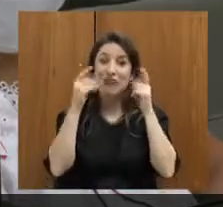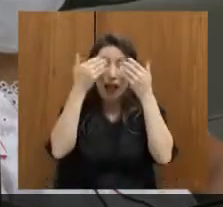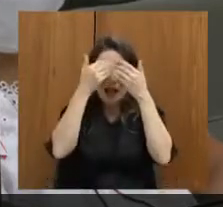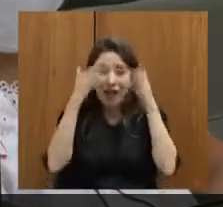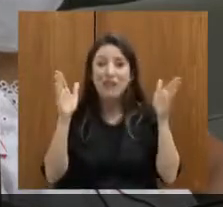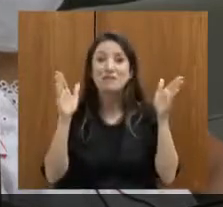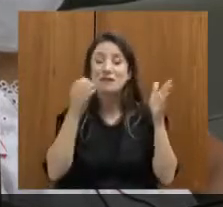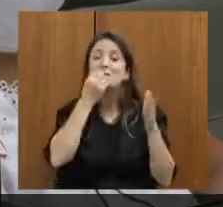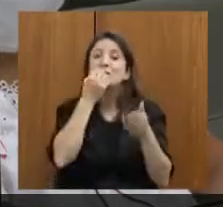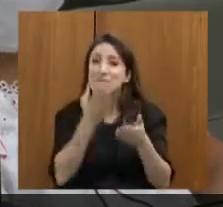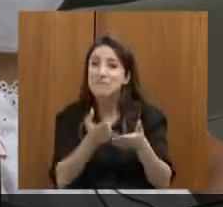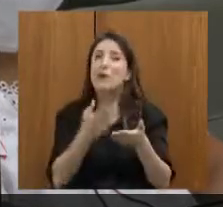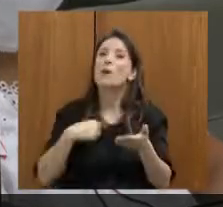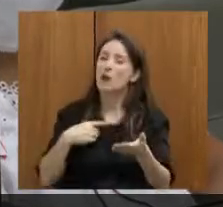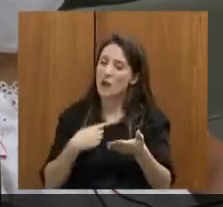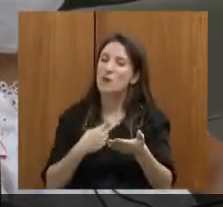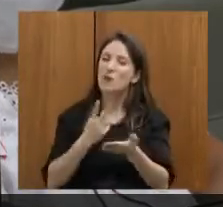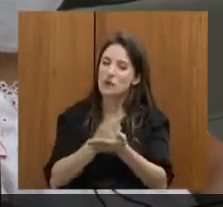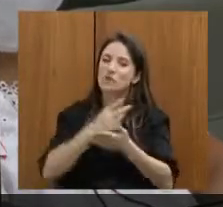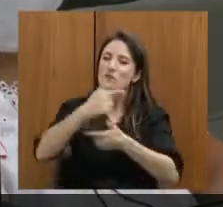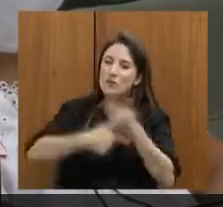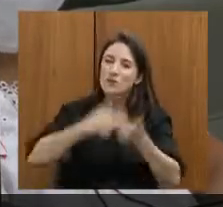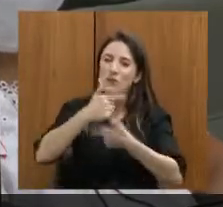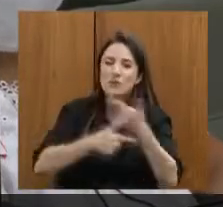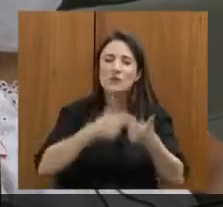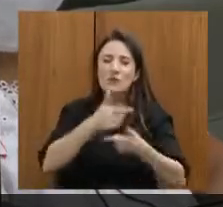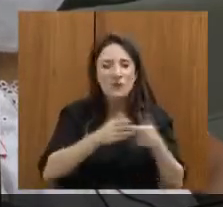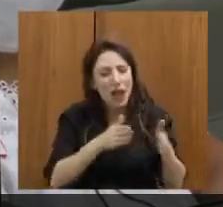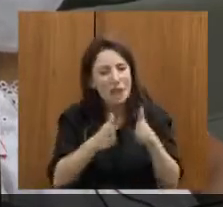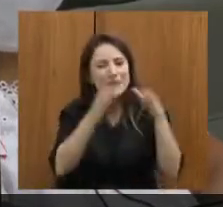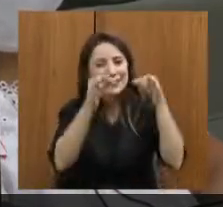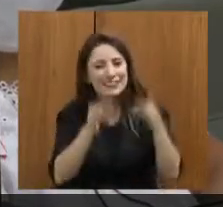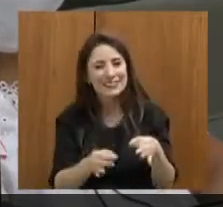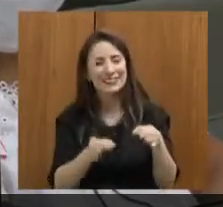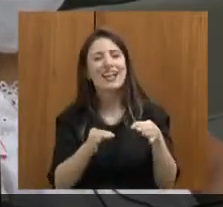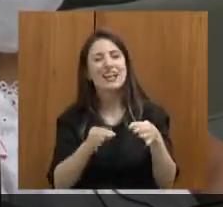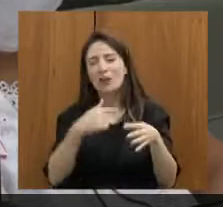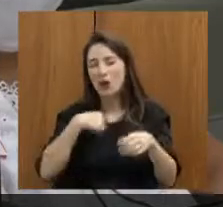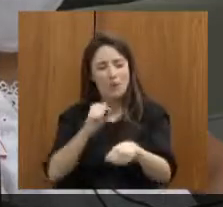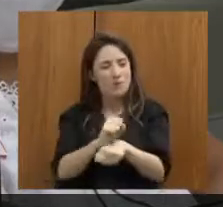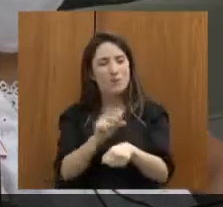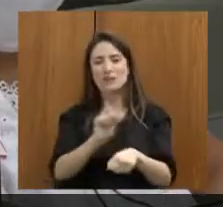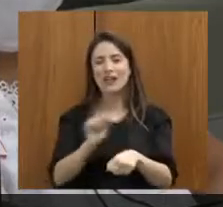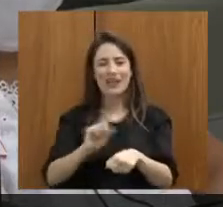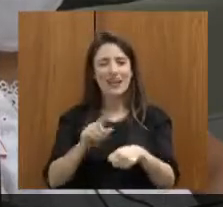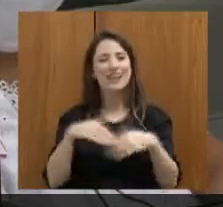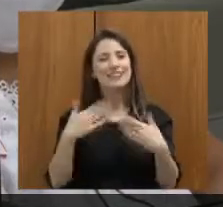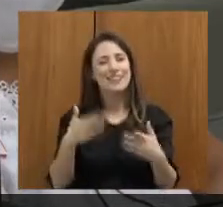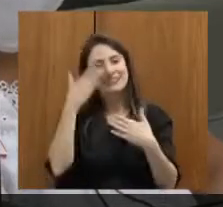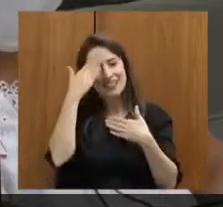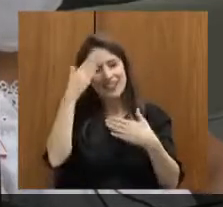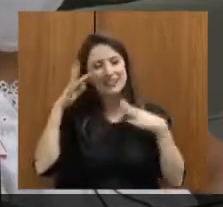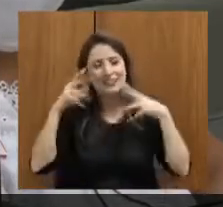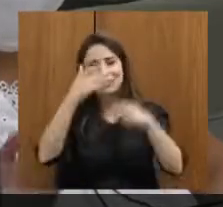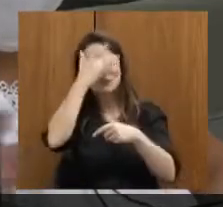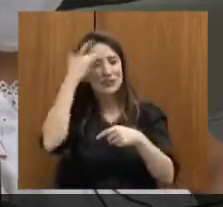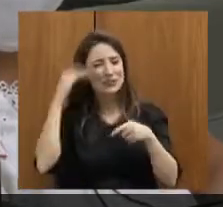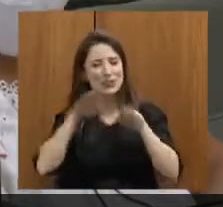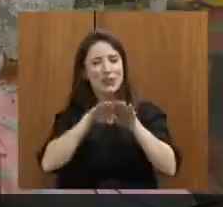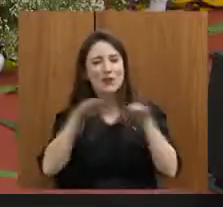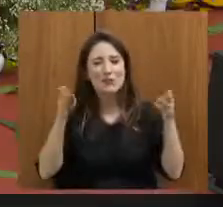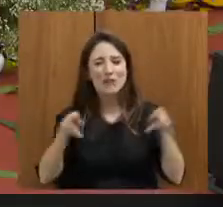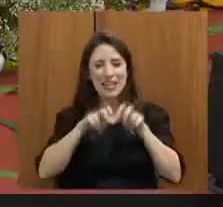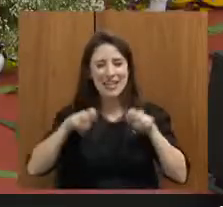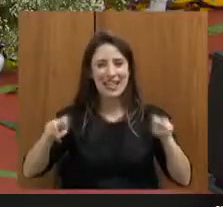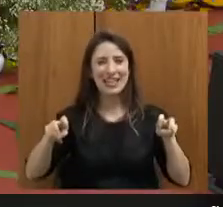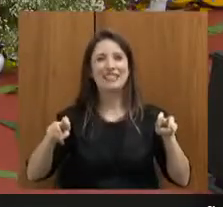e eu não vou parar vamos aconteçam então de lê a senhoras ao Senhor para Ricardo na toda a mesa exame na